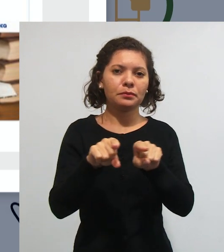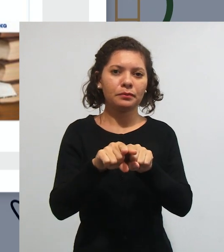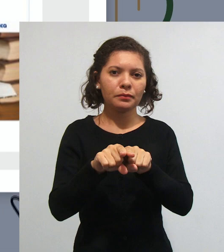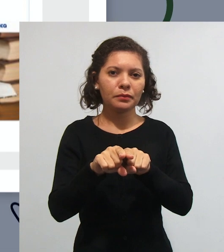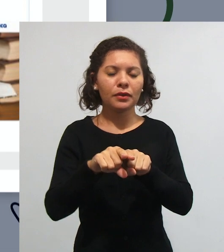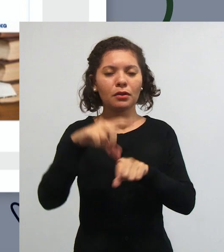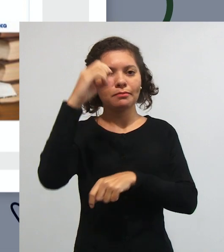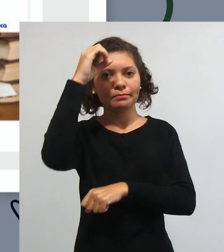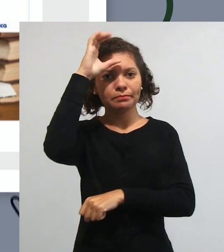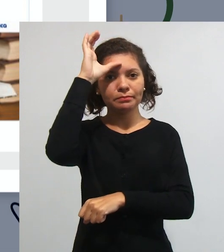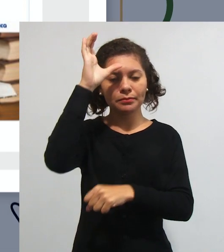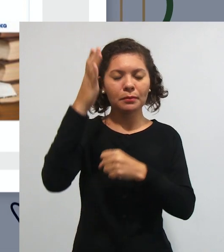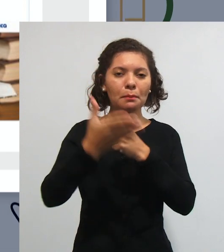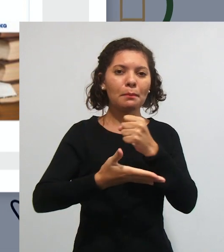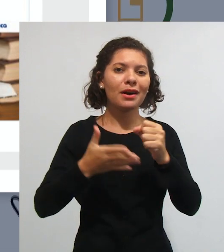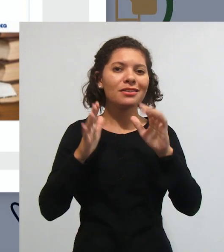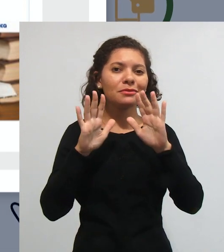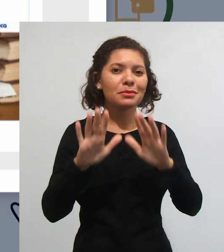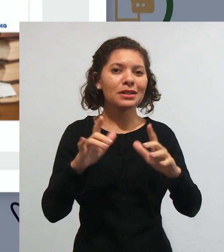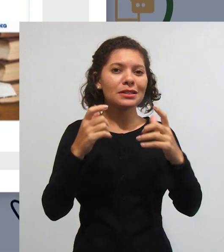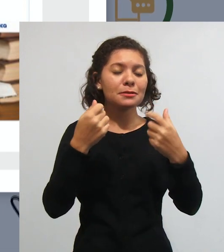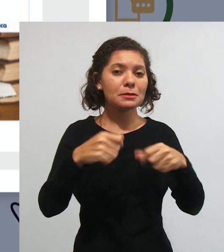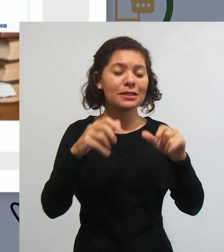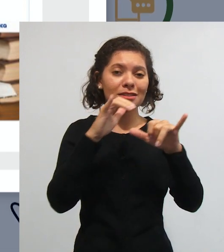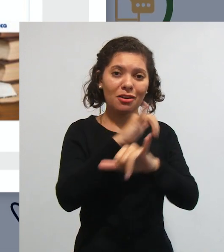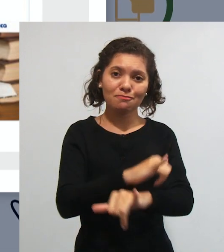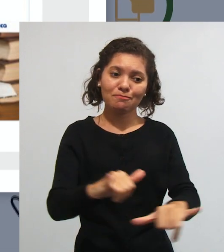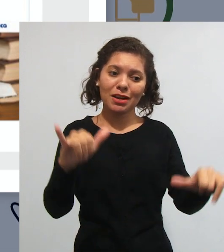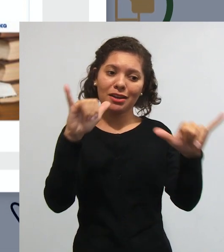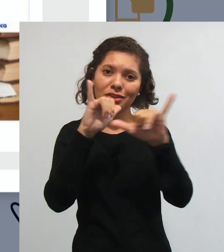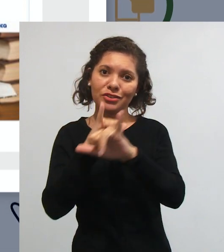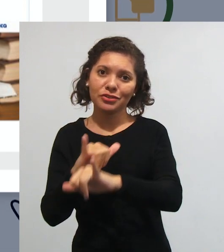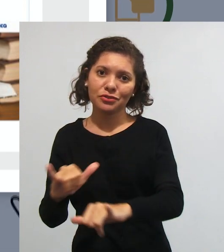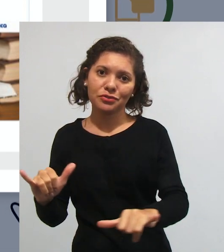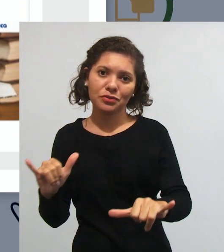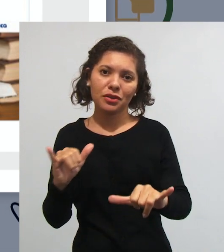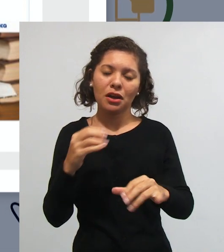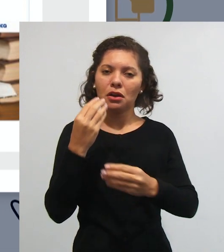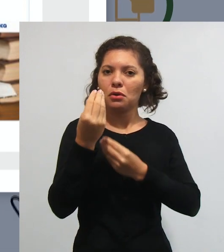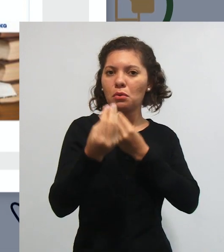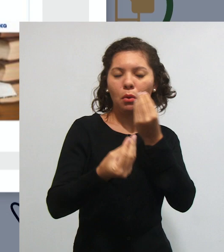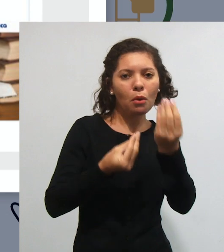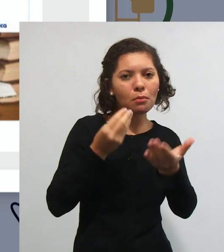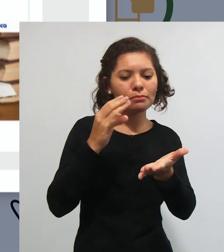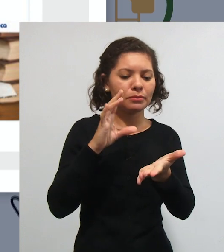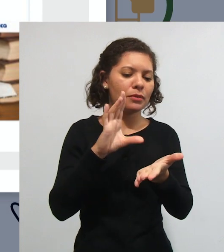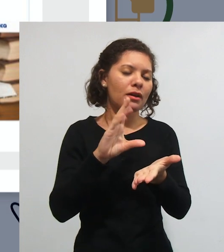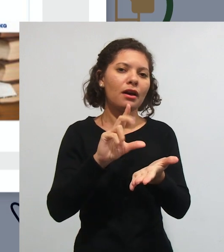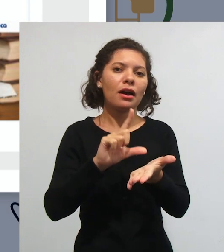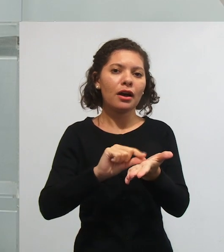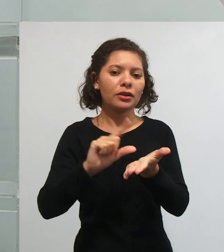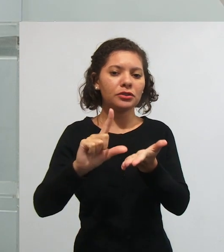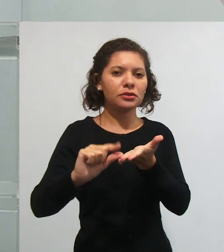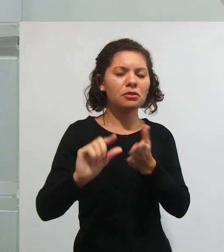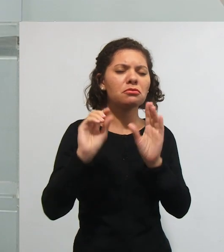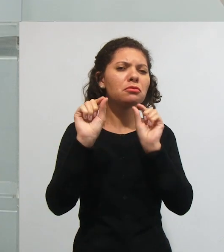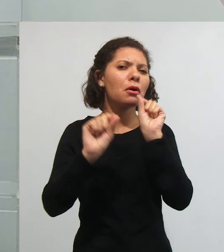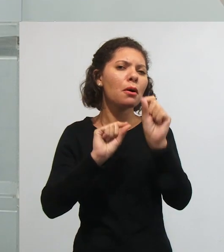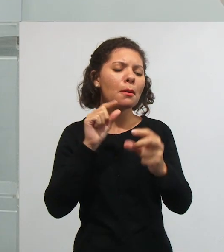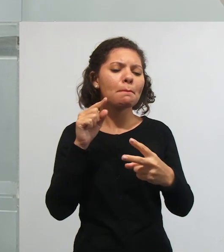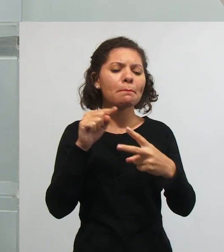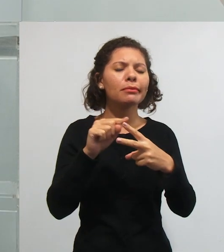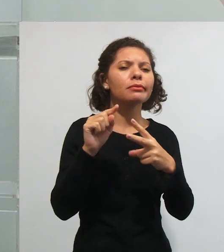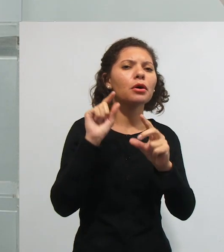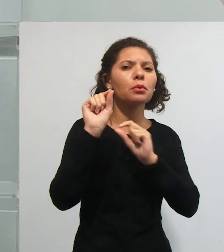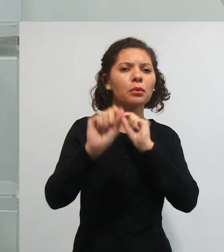porém, requer a divulgação dos resultados por meio da produção de artigos científicos. Então, o que é uma pesquisa básica? Uma